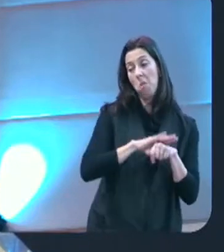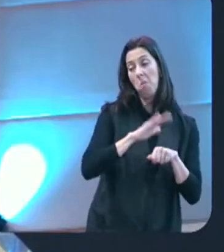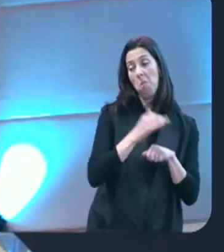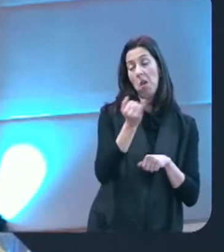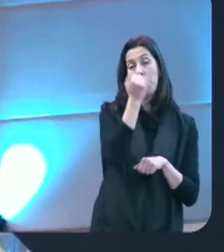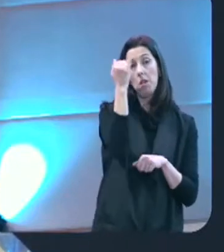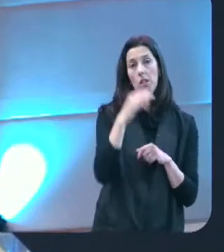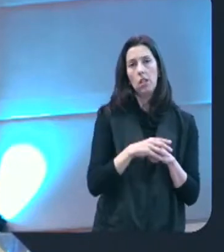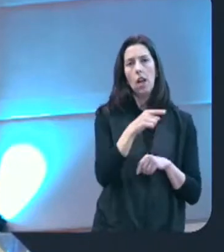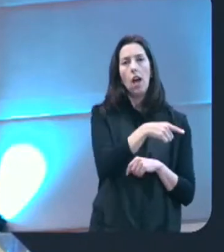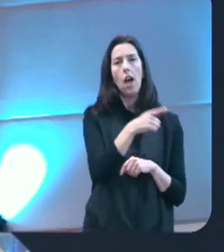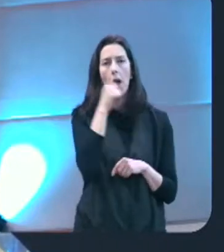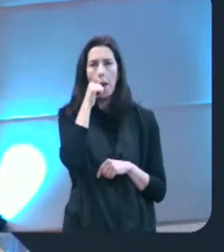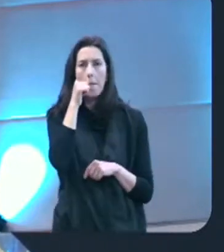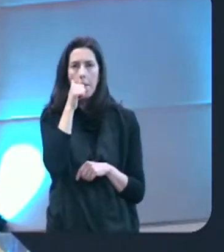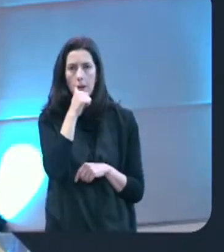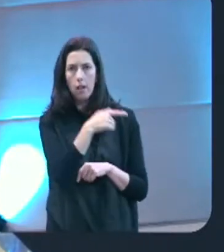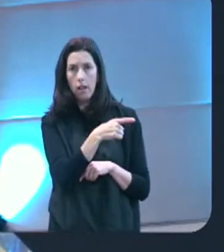vida ao Senhor.